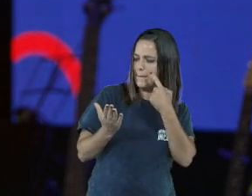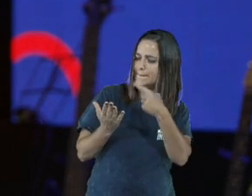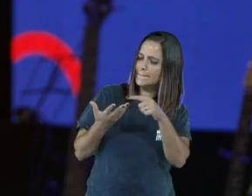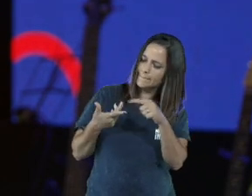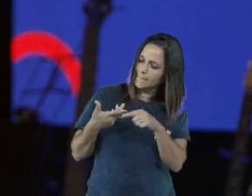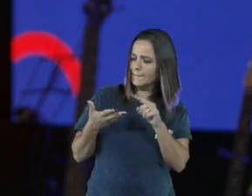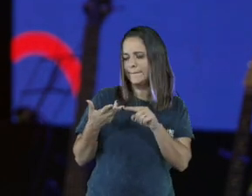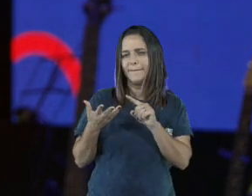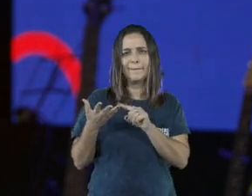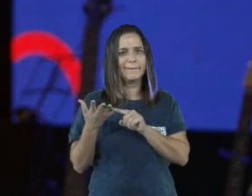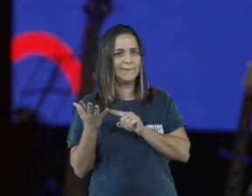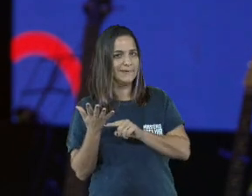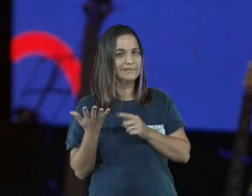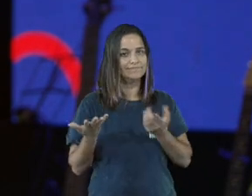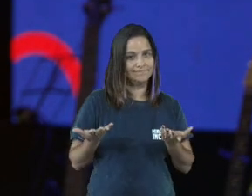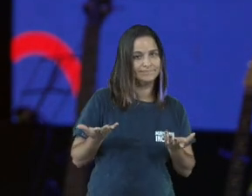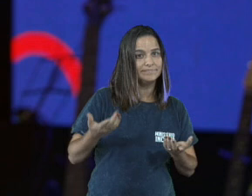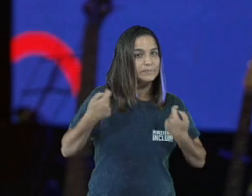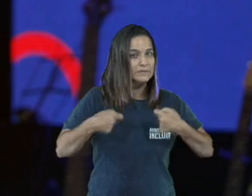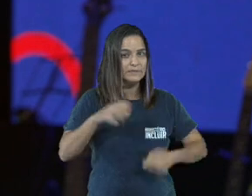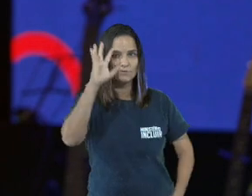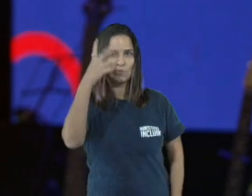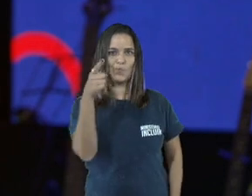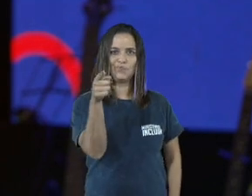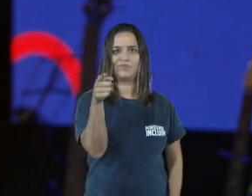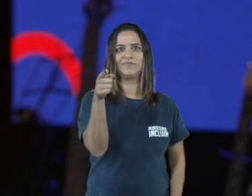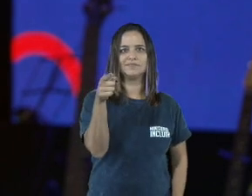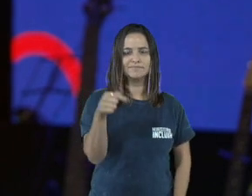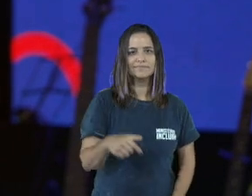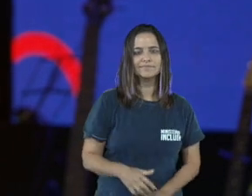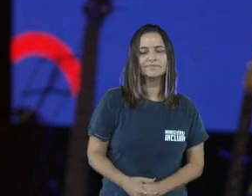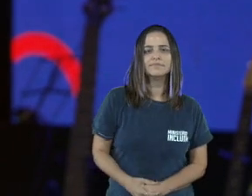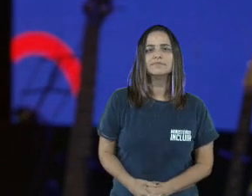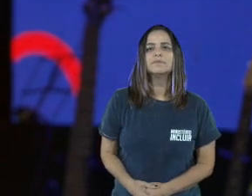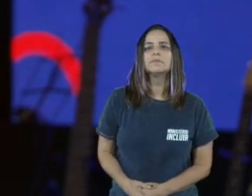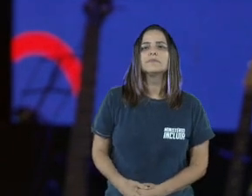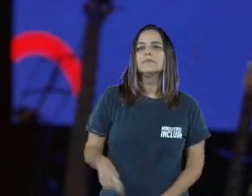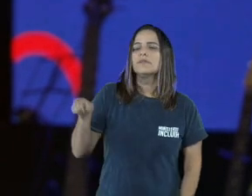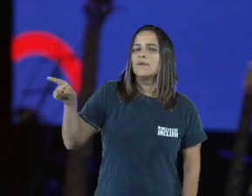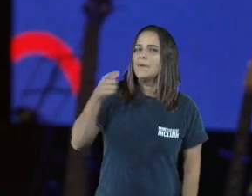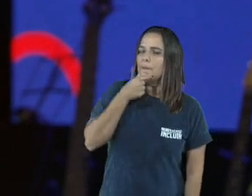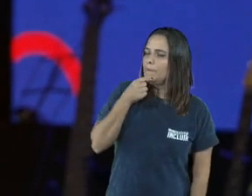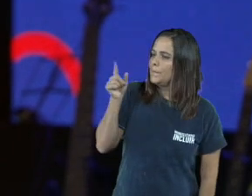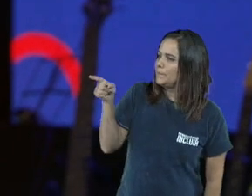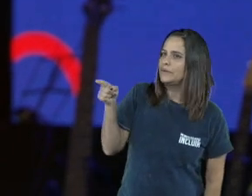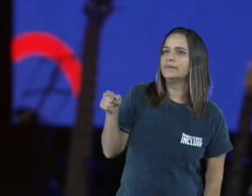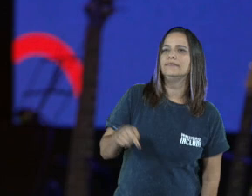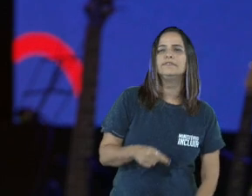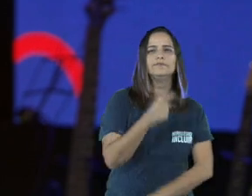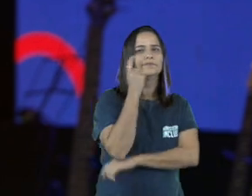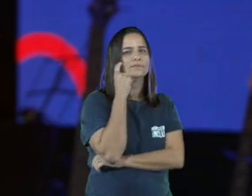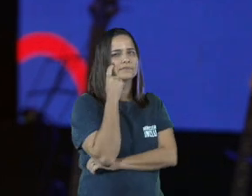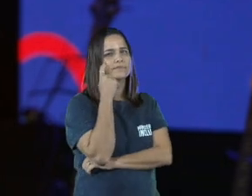grandão mas ele não serve de Deus eu sou e em tudo na vida você tinha que olhar para isso assim ó vai ter um